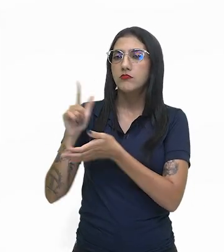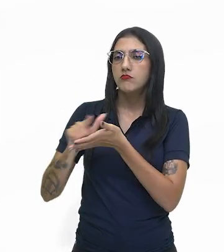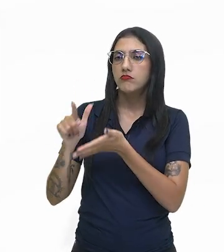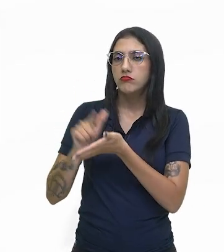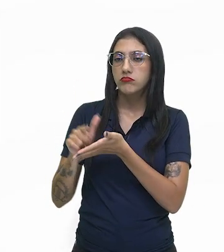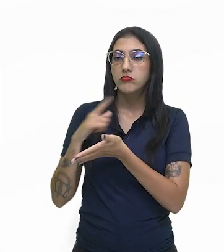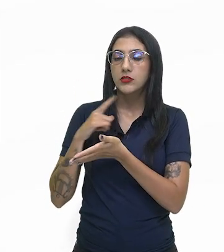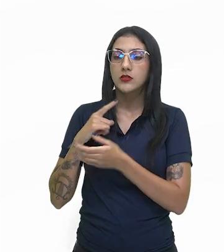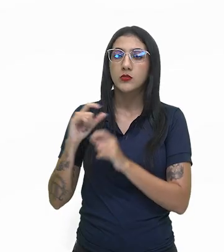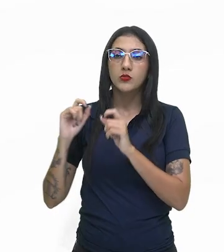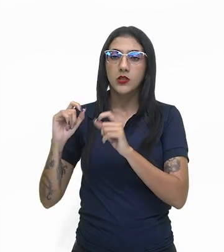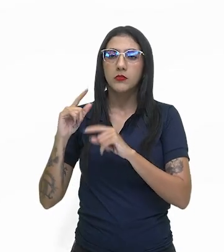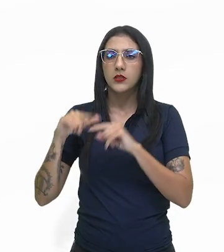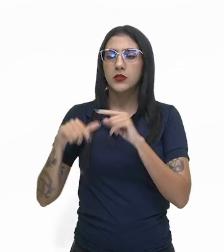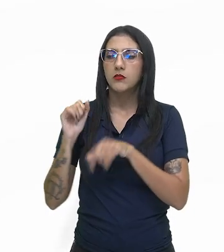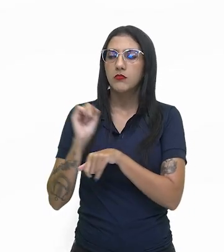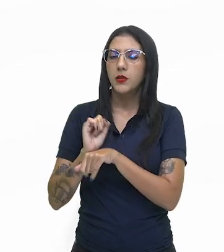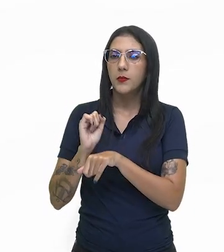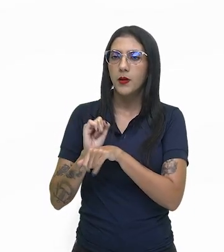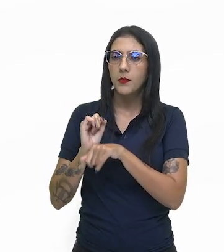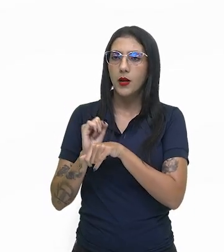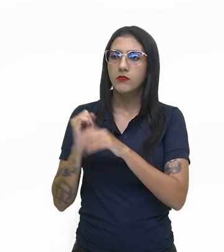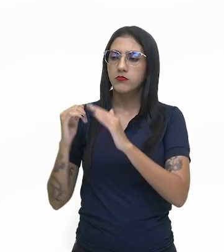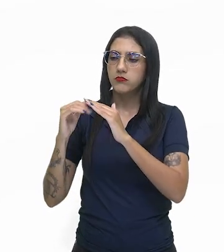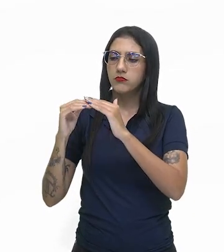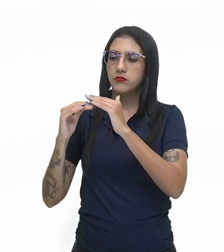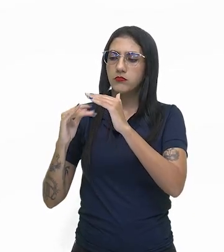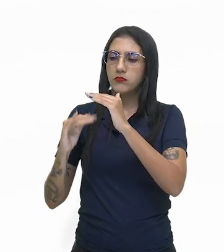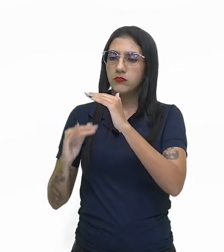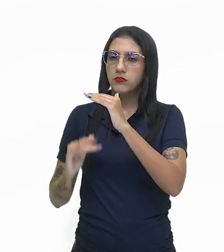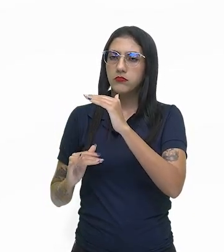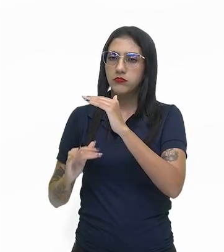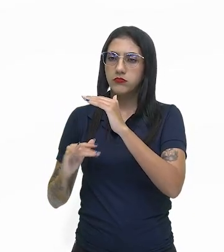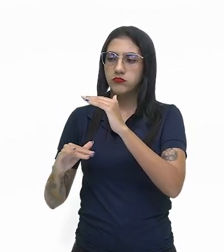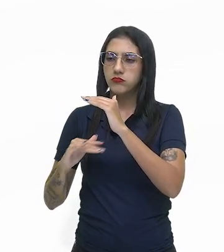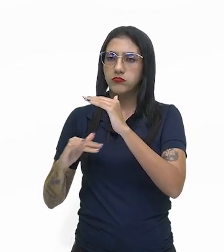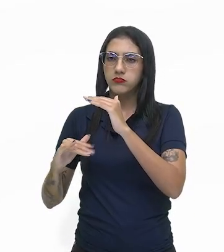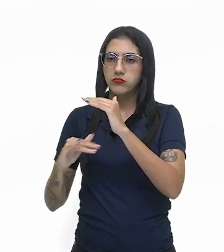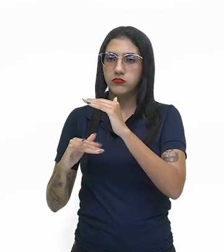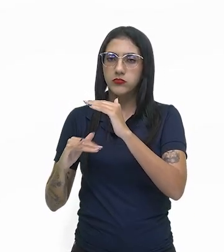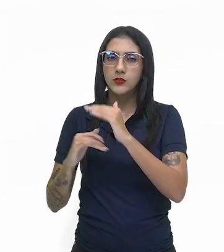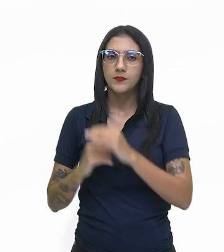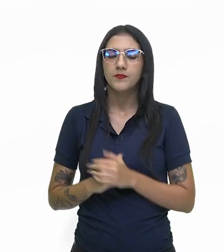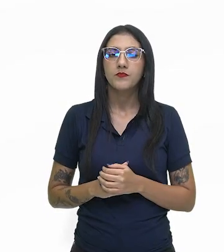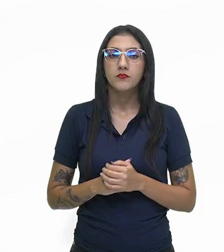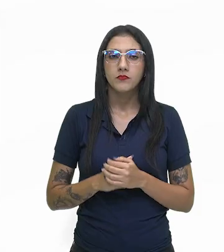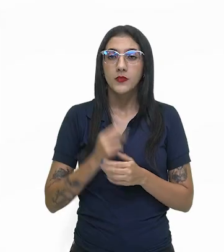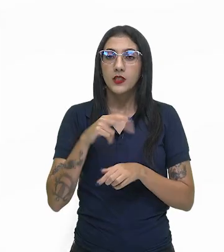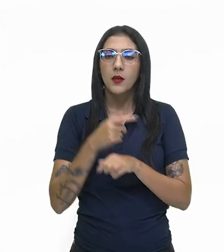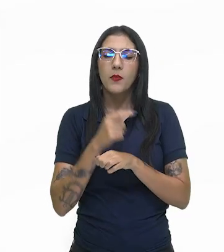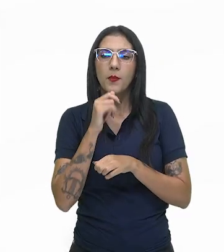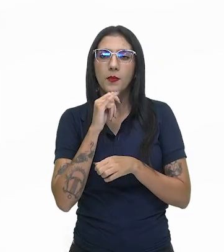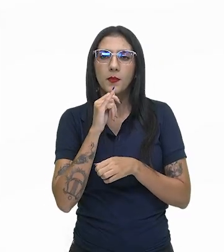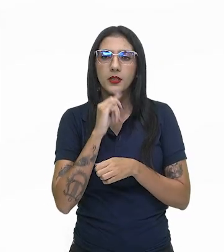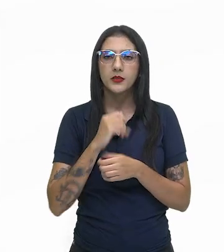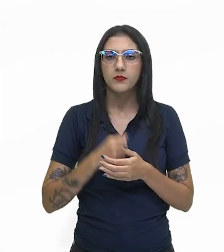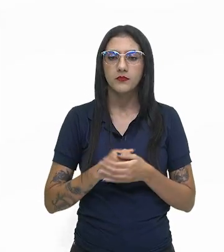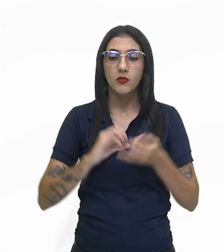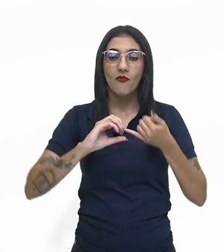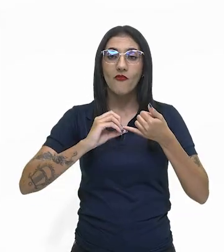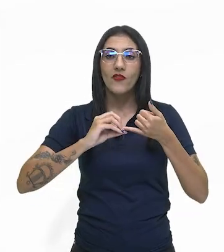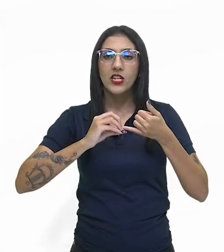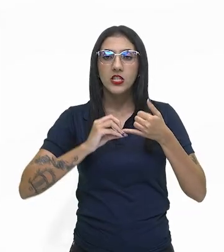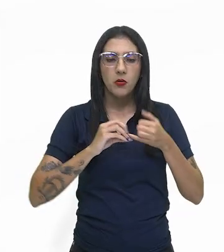fazendo uma decantação. Quando você tira as impurezas do feijão, sabe qual é o processo